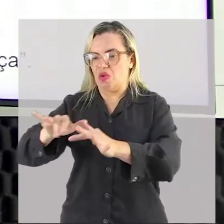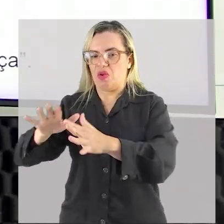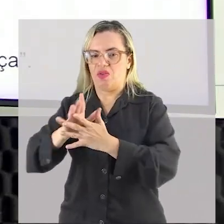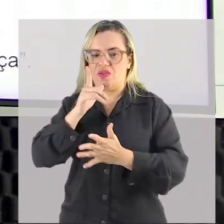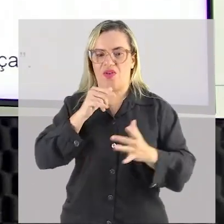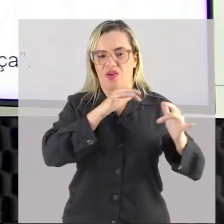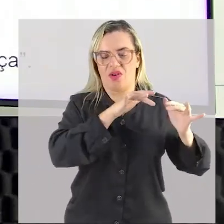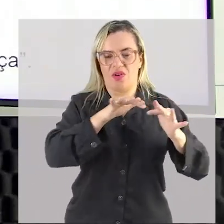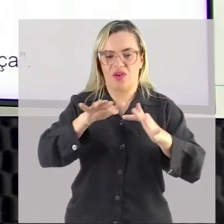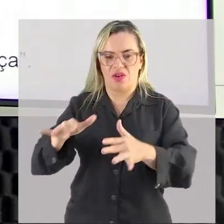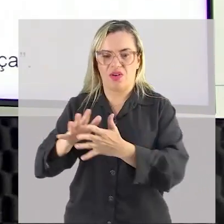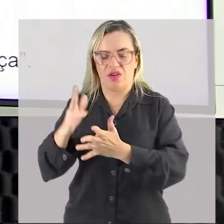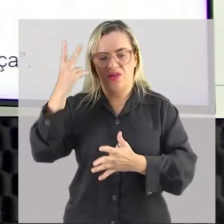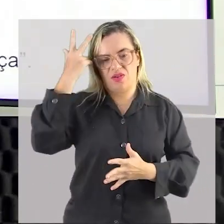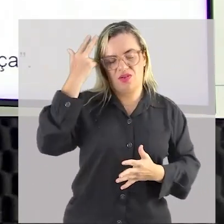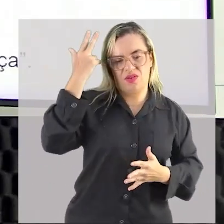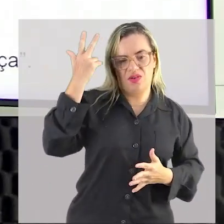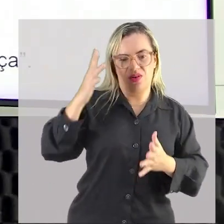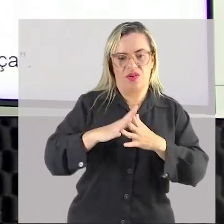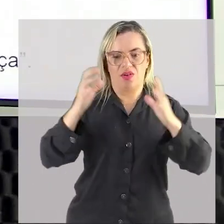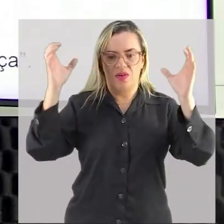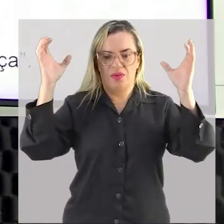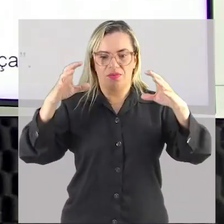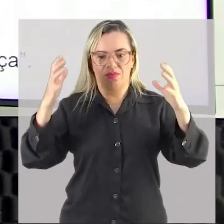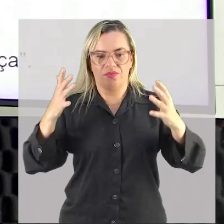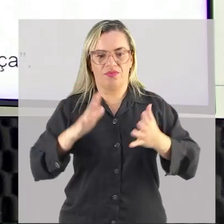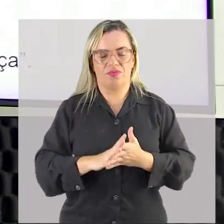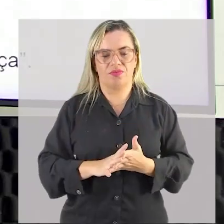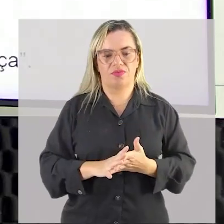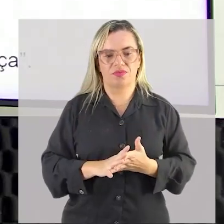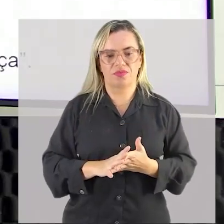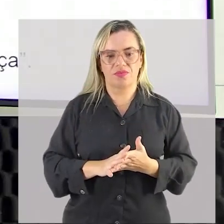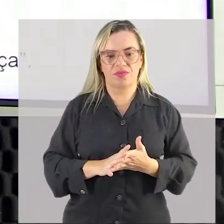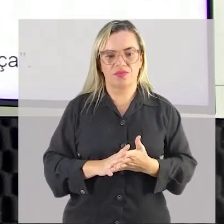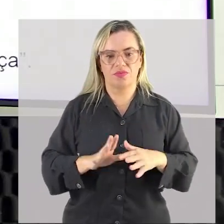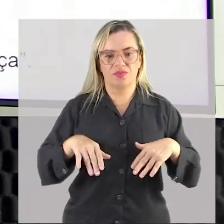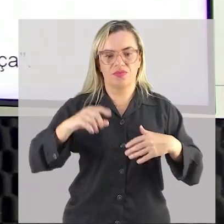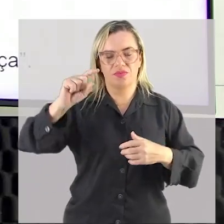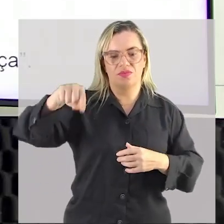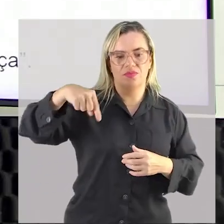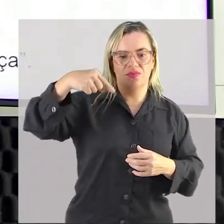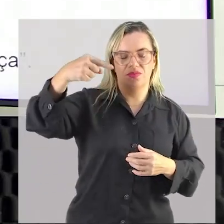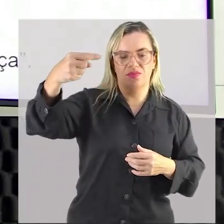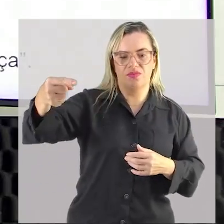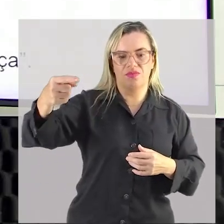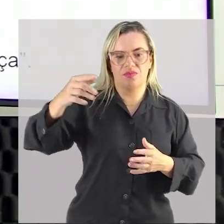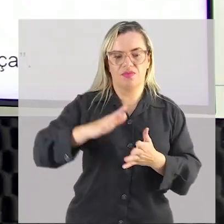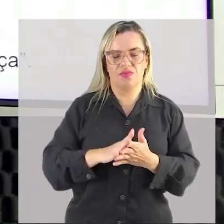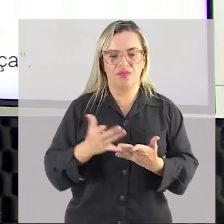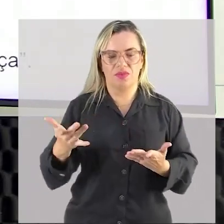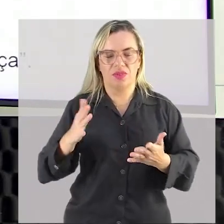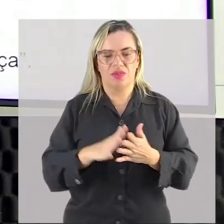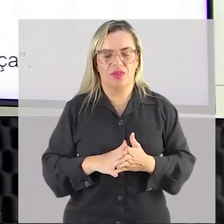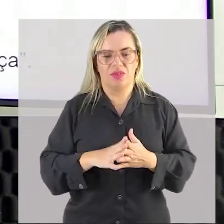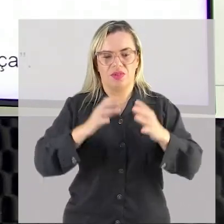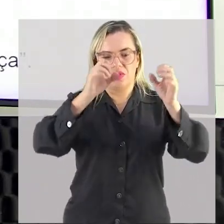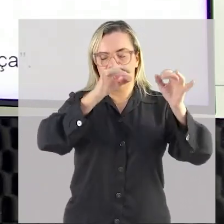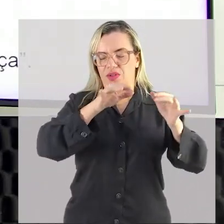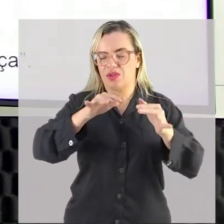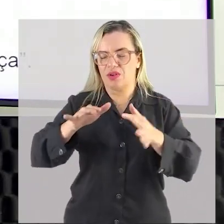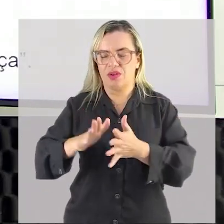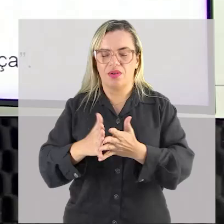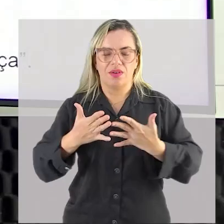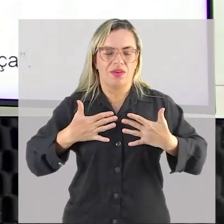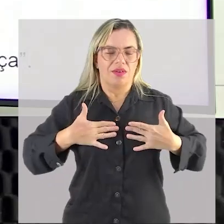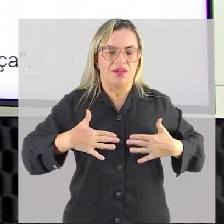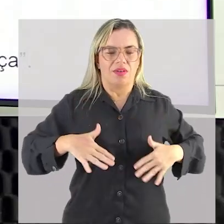pelas águas né normalmente tempestade é com chuva depois que passa aquele temporal todo vi